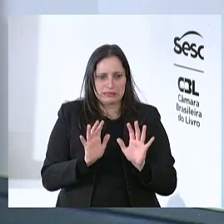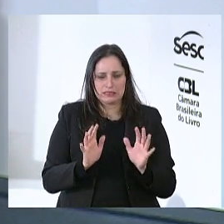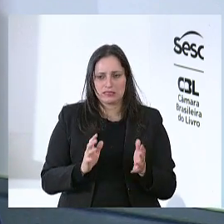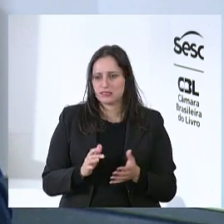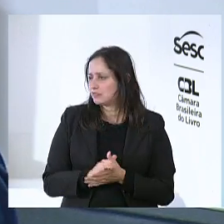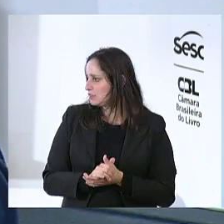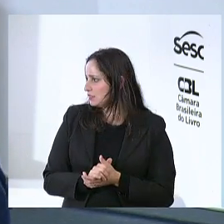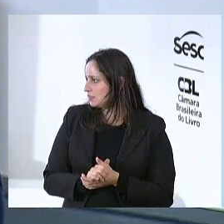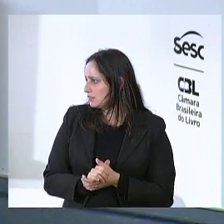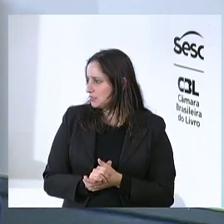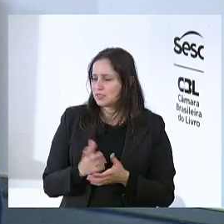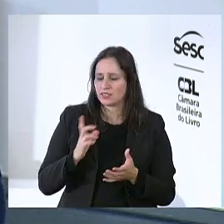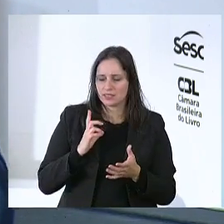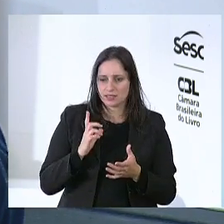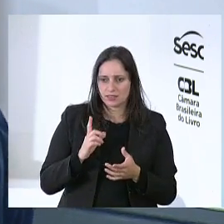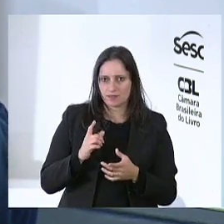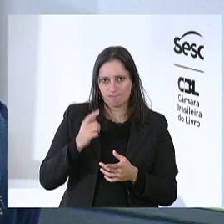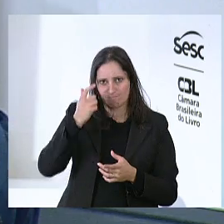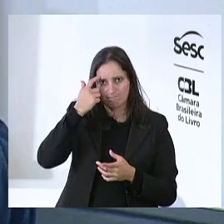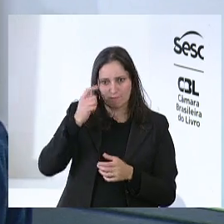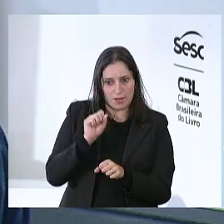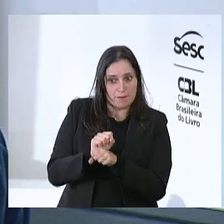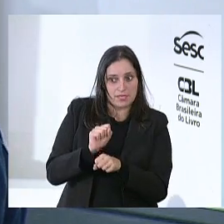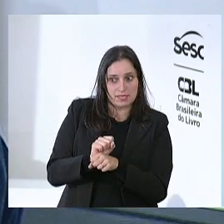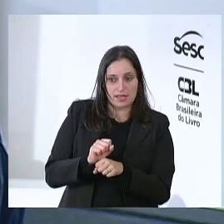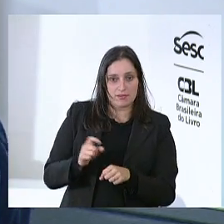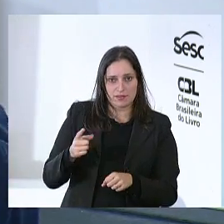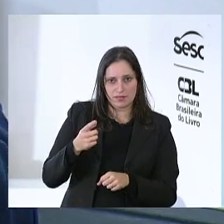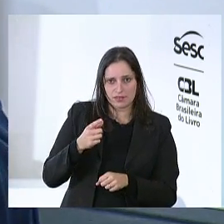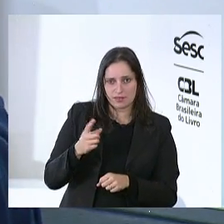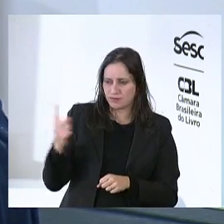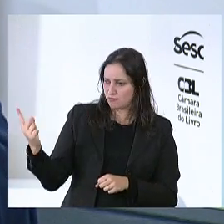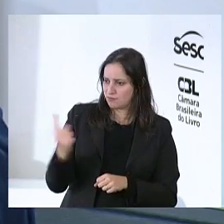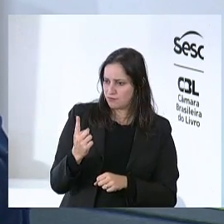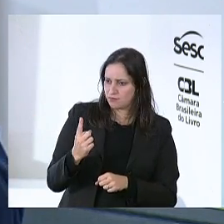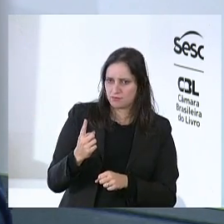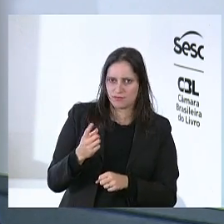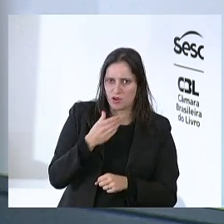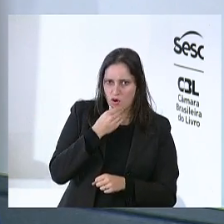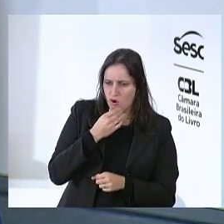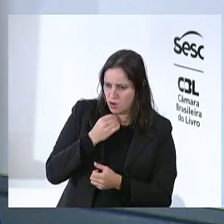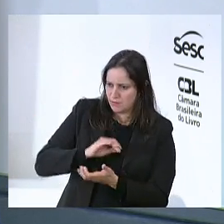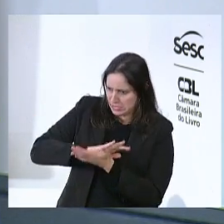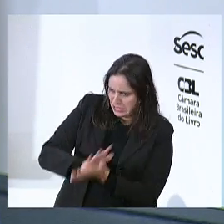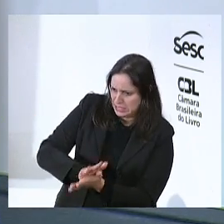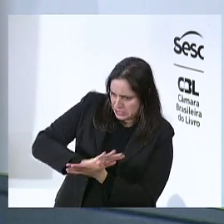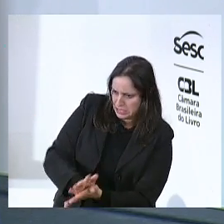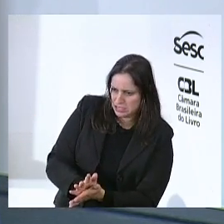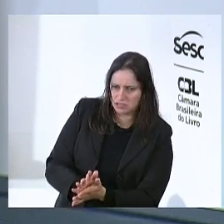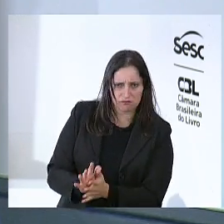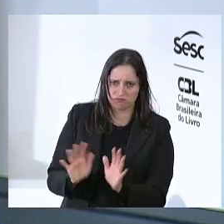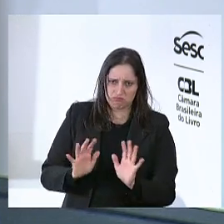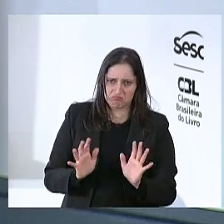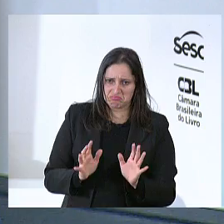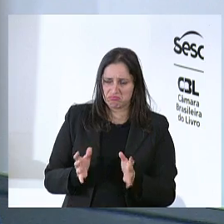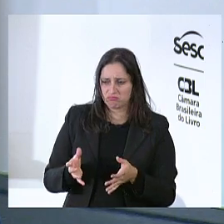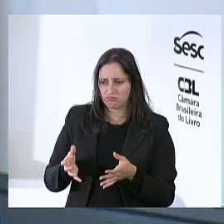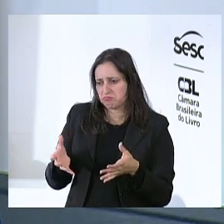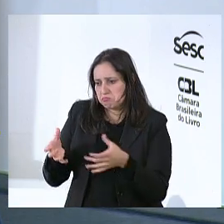Isso, olha, esperavam que eu fosse vir massacrar o cara. Quer dizer, não, prende o cara, vim, julga. Né?